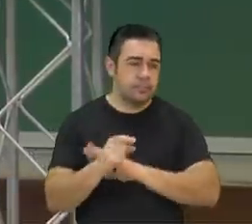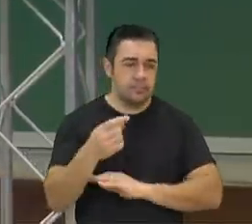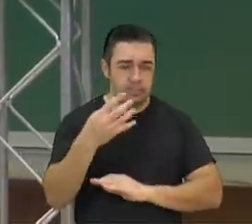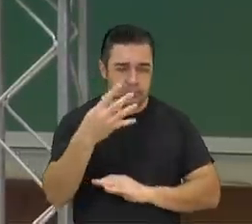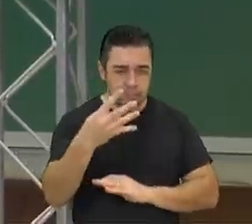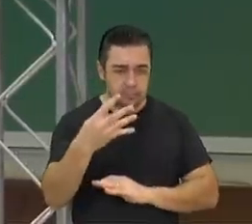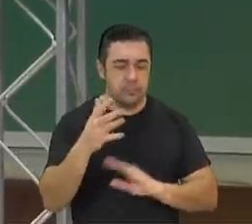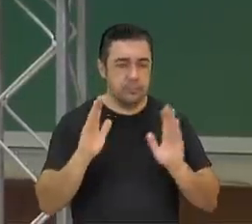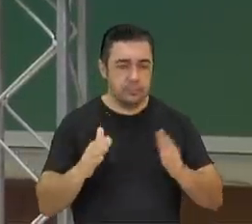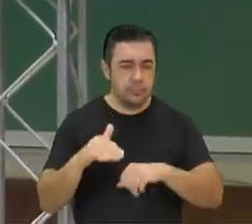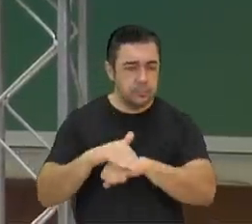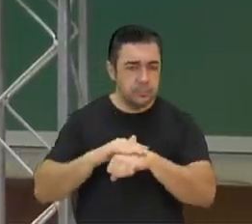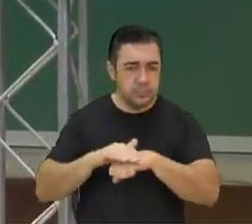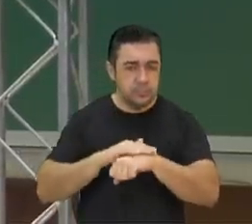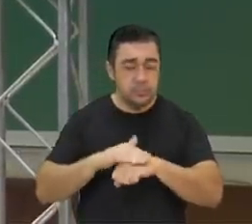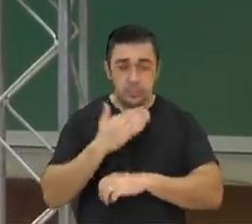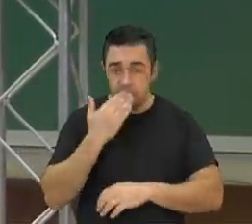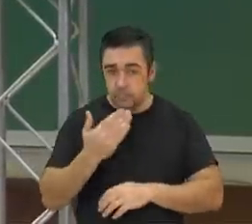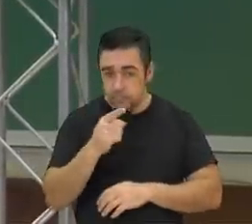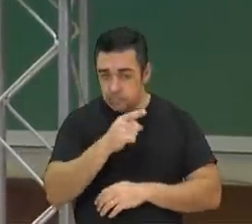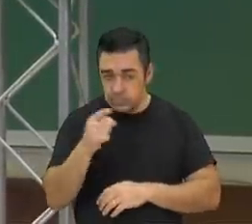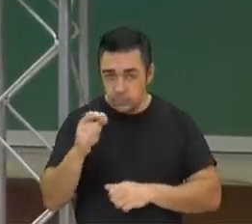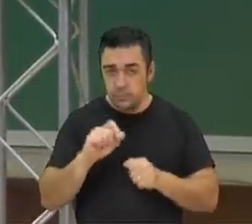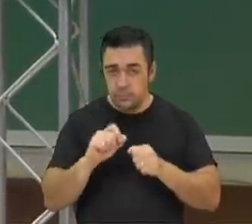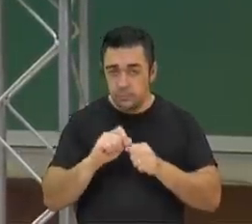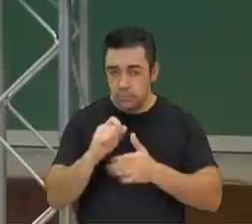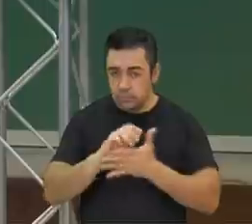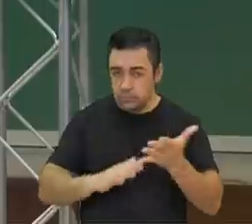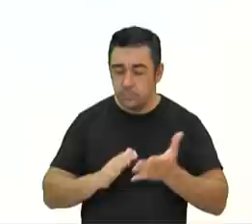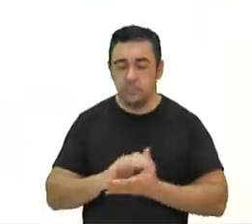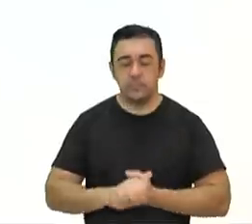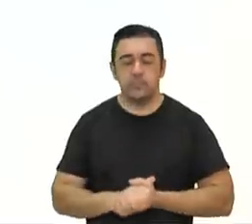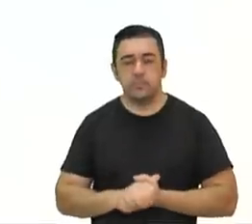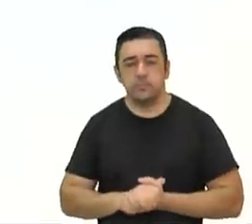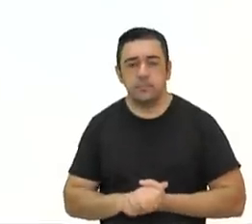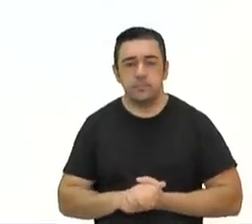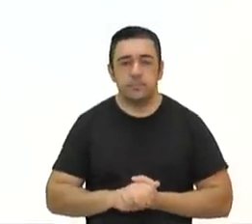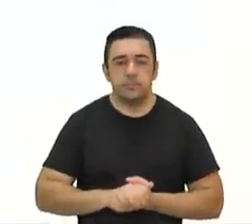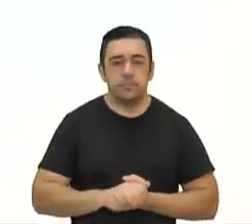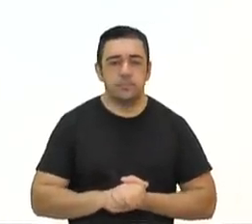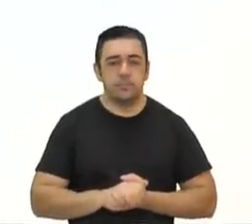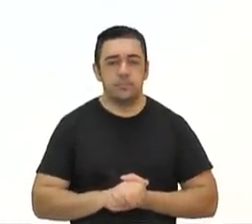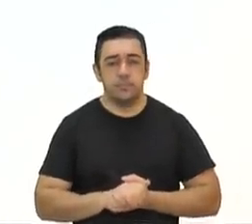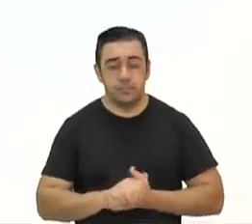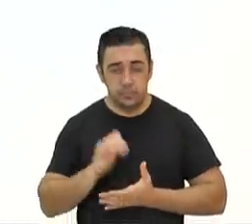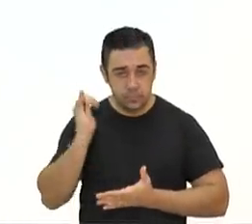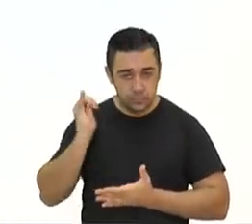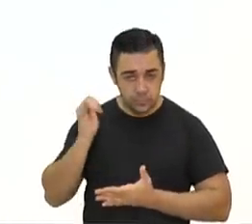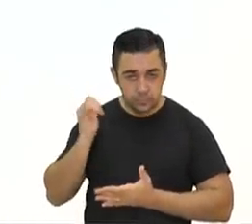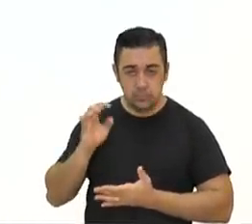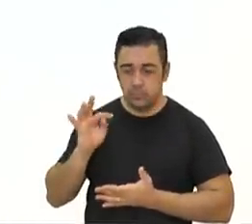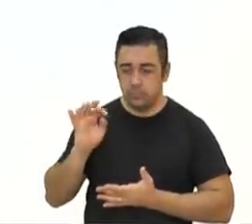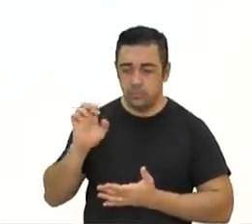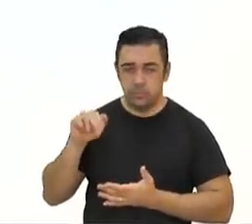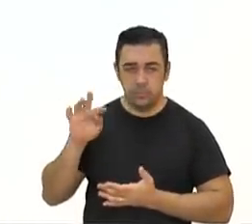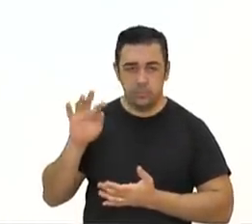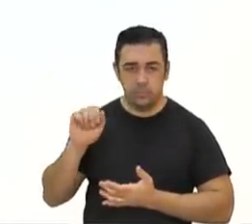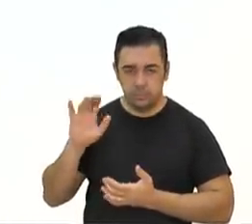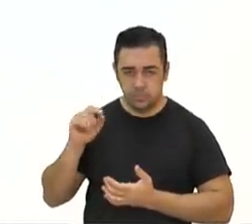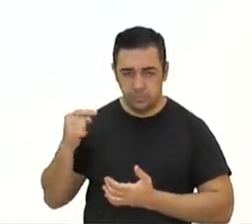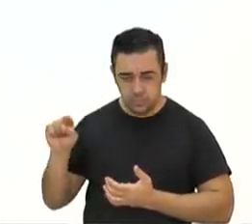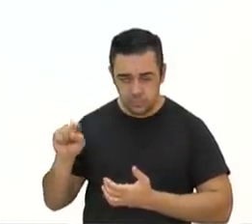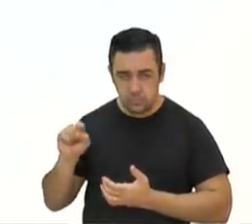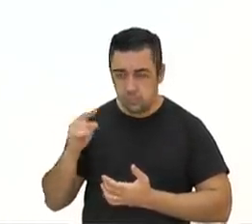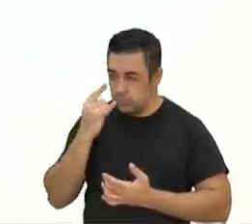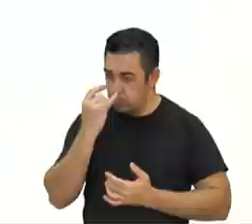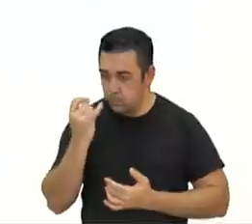gente vem discutindo, eu vou pedir para a gente fazer agora o exercício 4. Vamos ler? No conto Tentação, o desfecho,